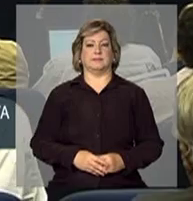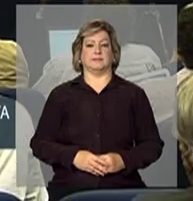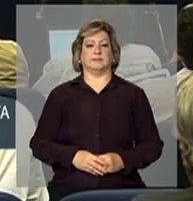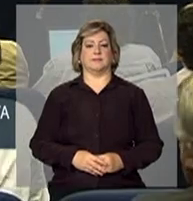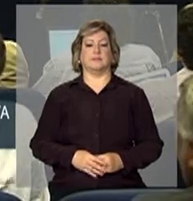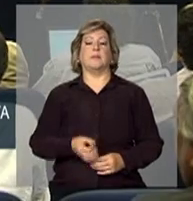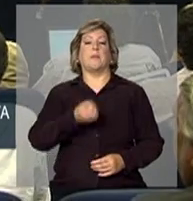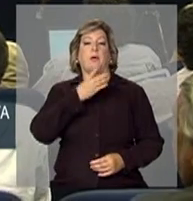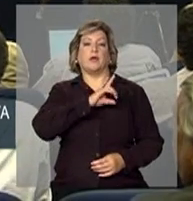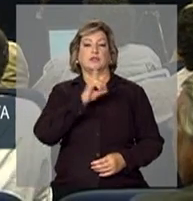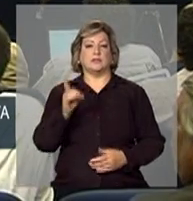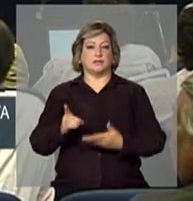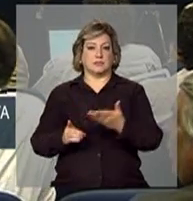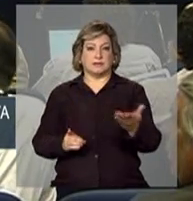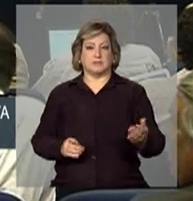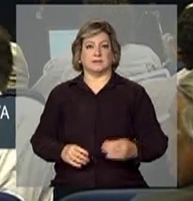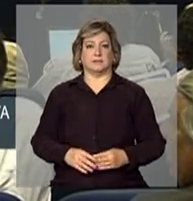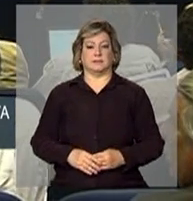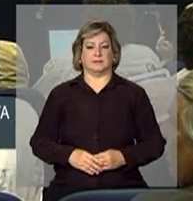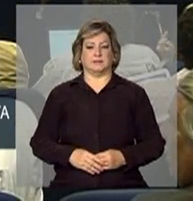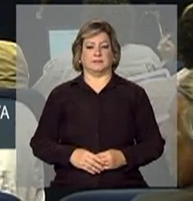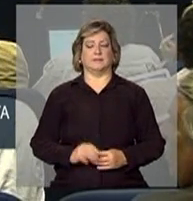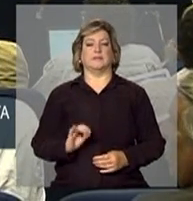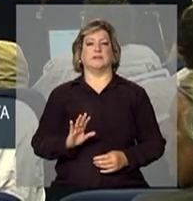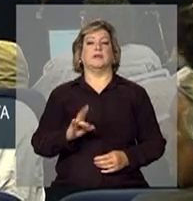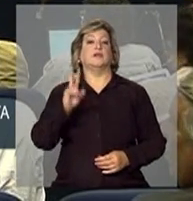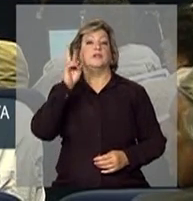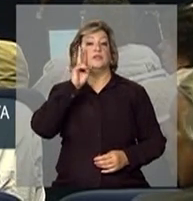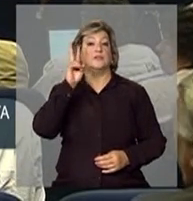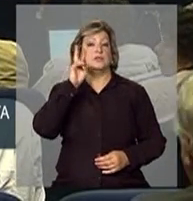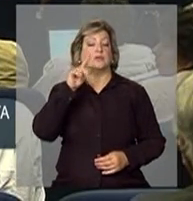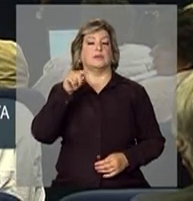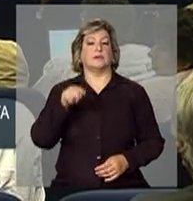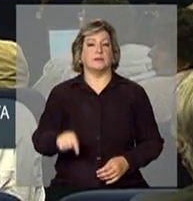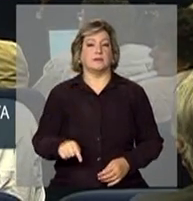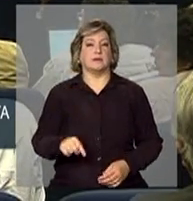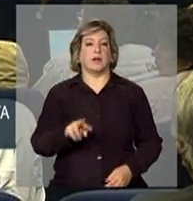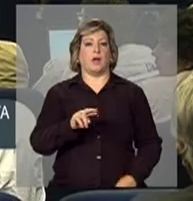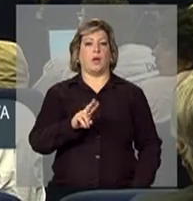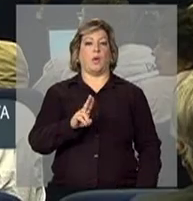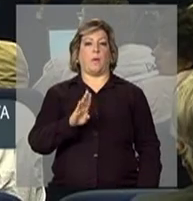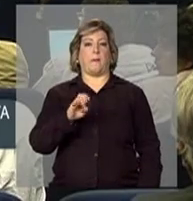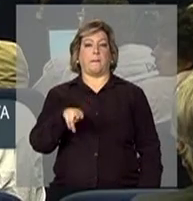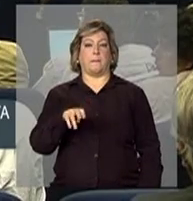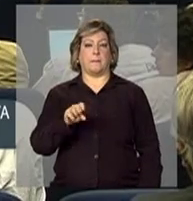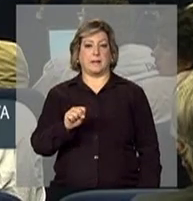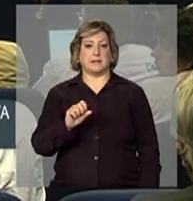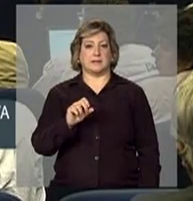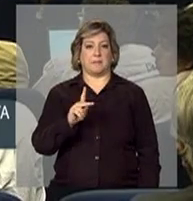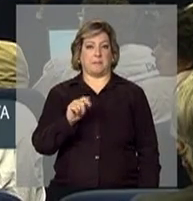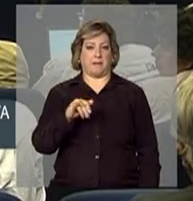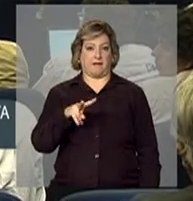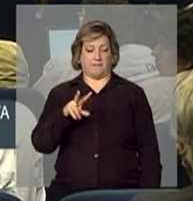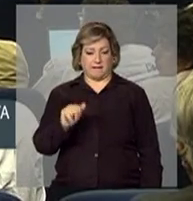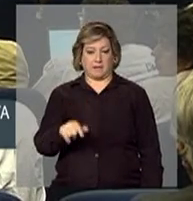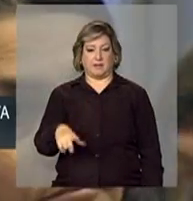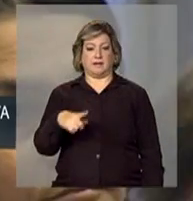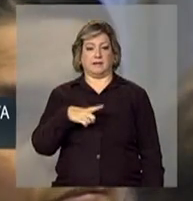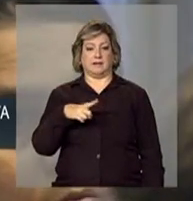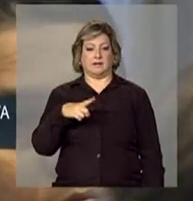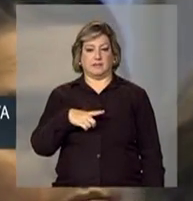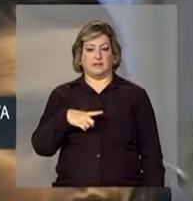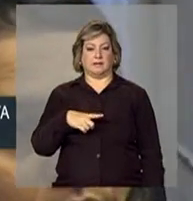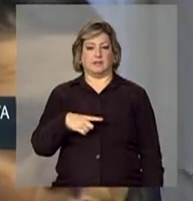Bom dia. É, sobre o caso Rubens Paiva, esse documento de 72, qual a